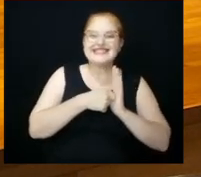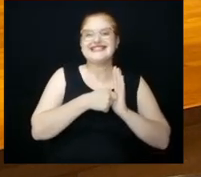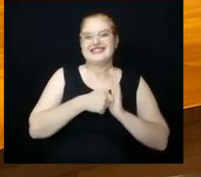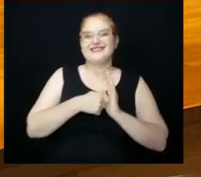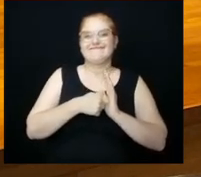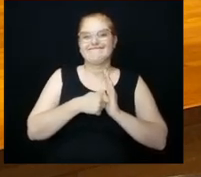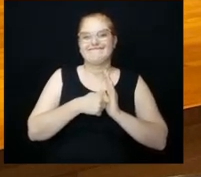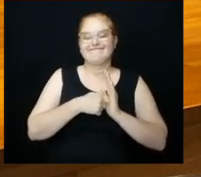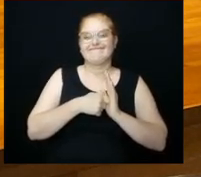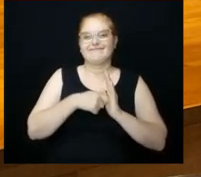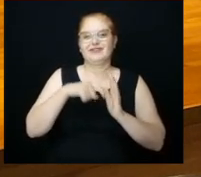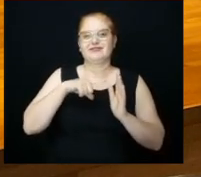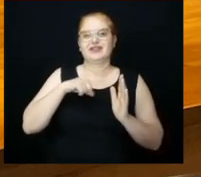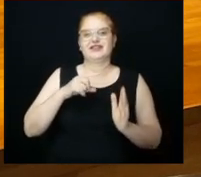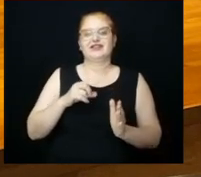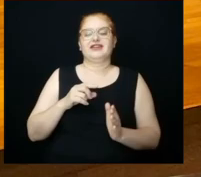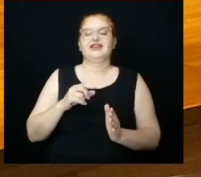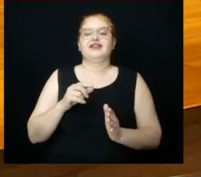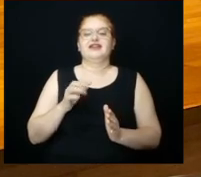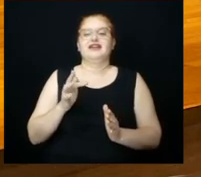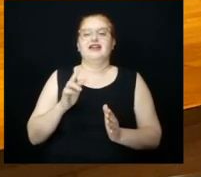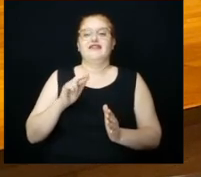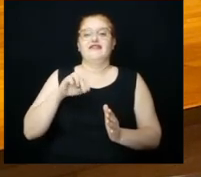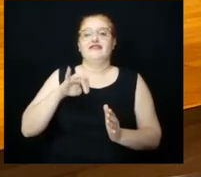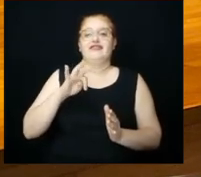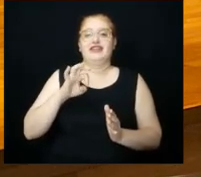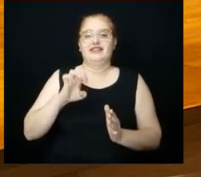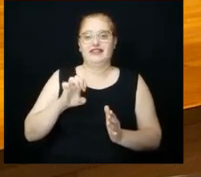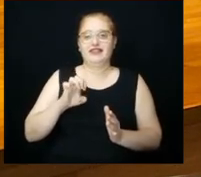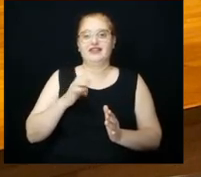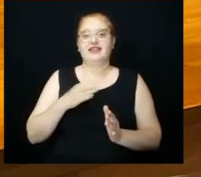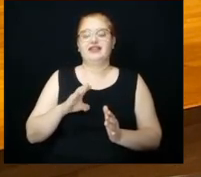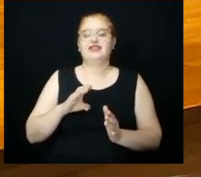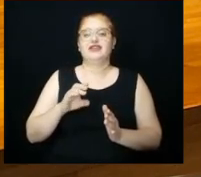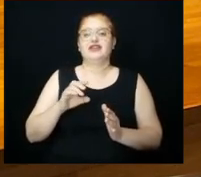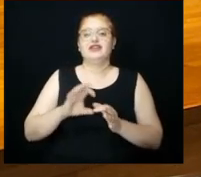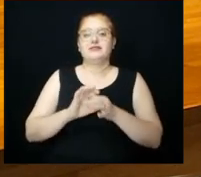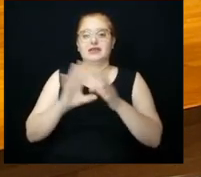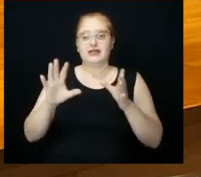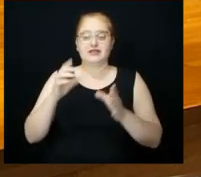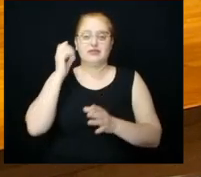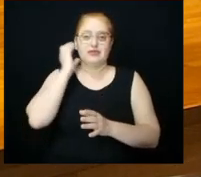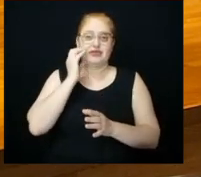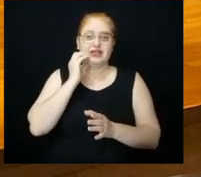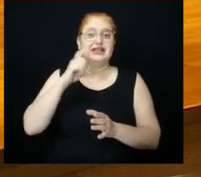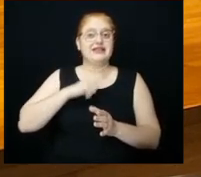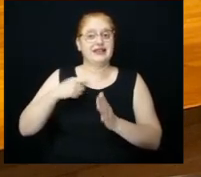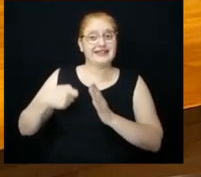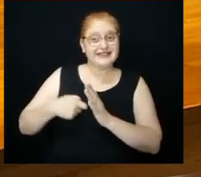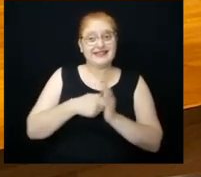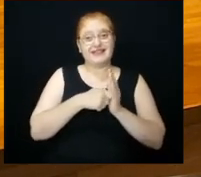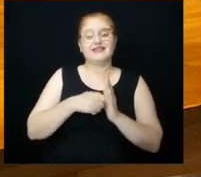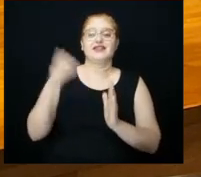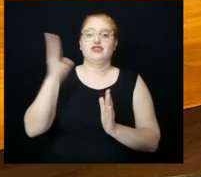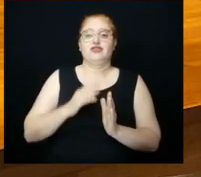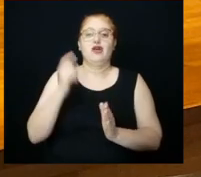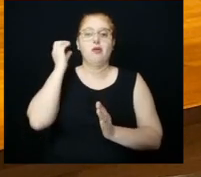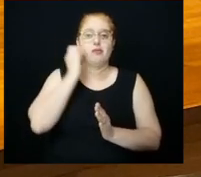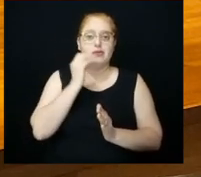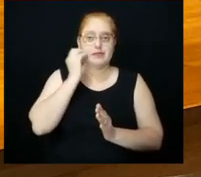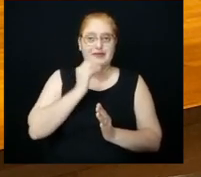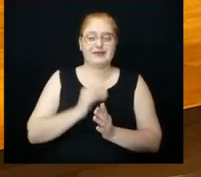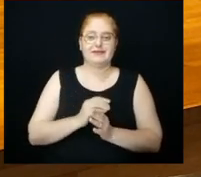Frelimo é a Frente de Libertação de Moçambique, né? E a RENAMO é a Resistência Nacional de Moçambique.